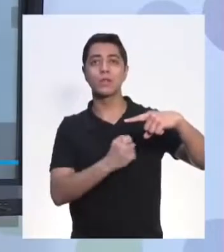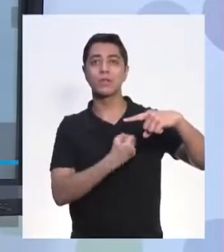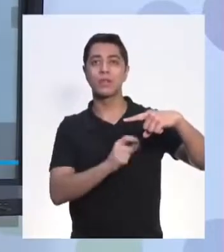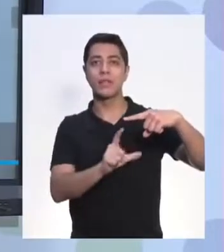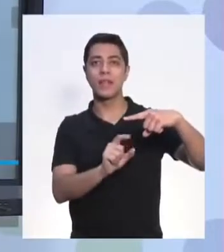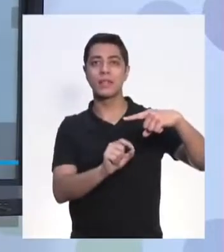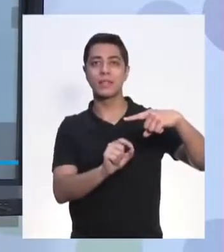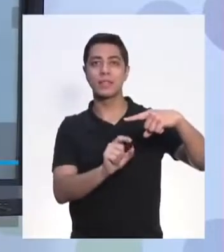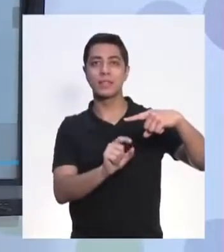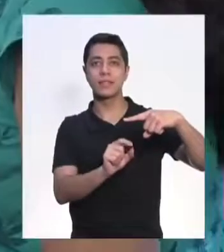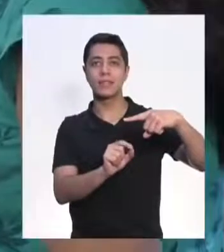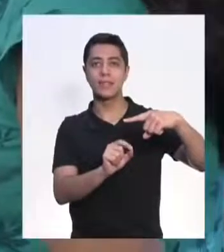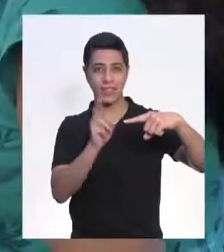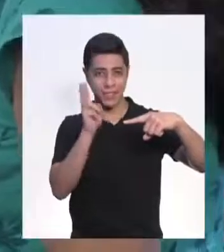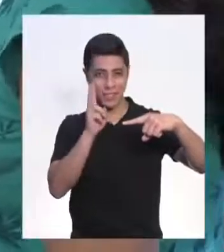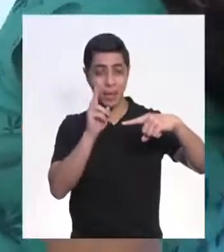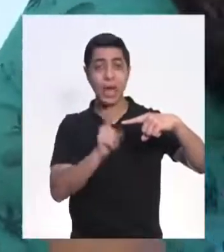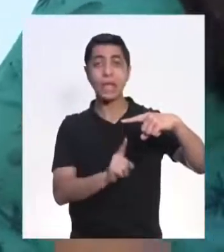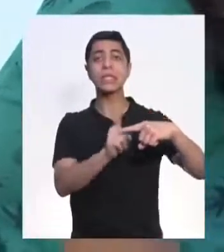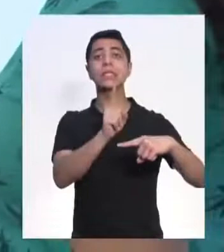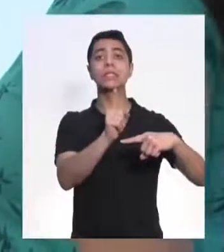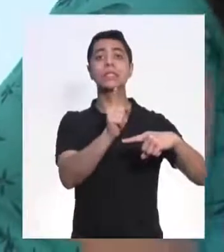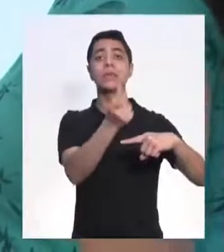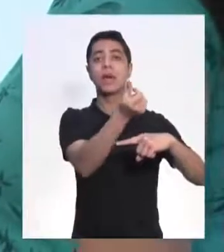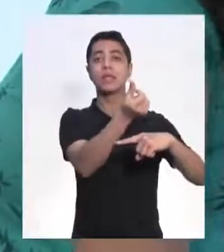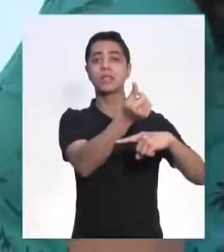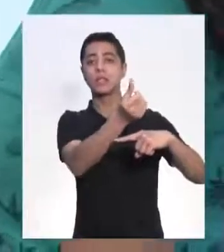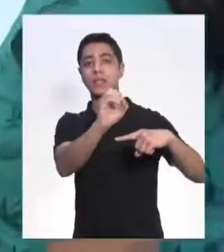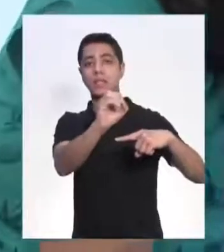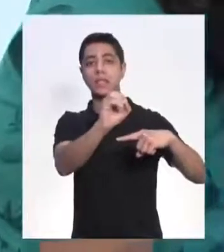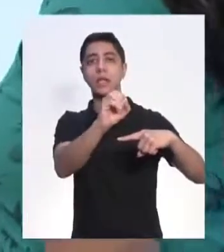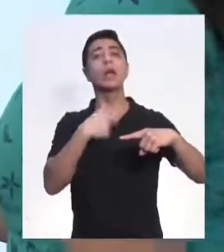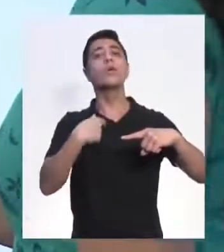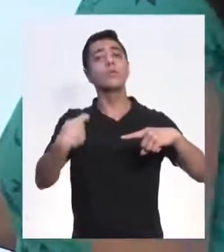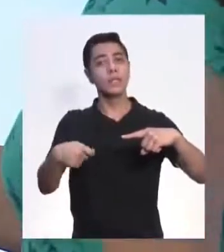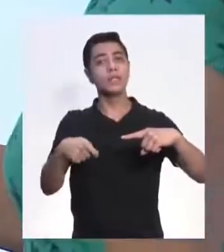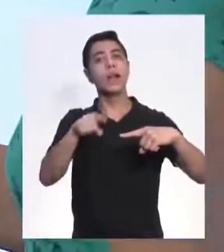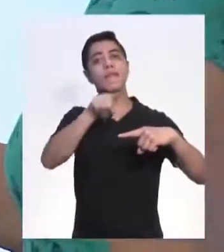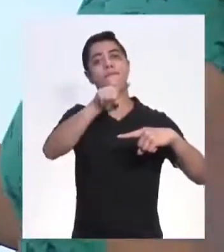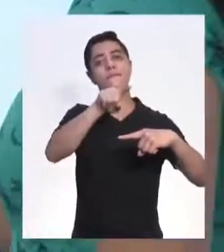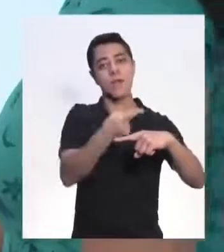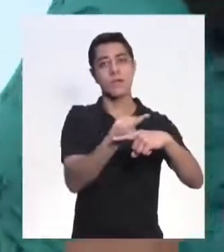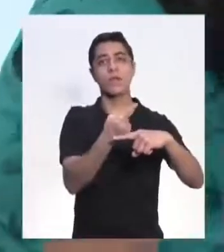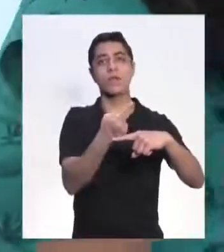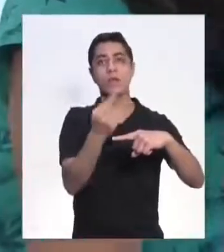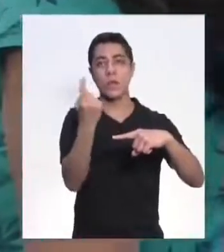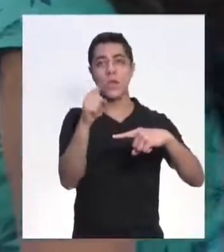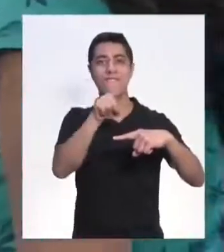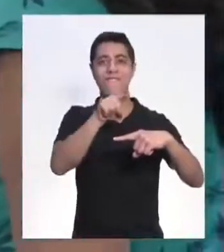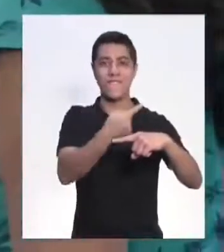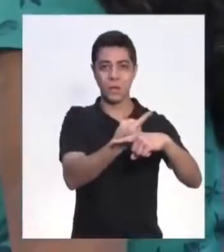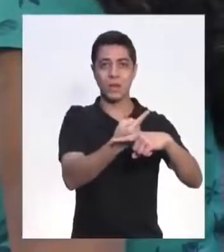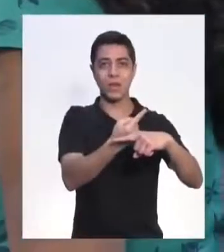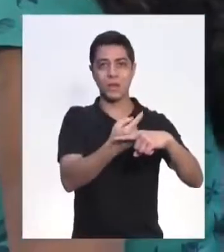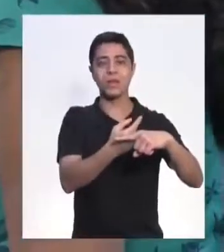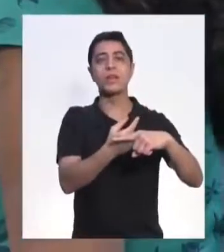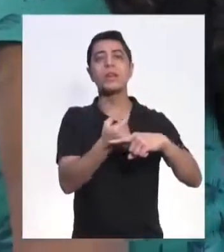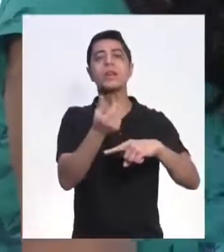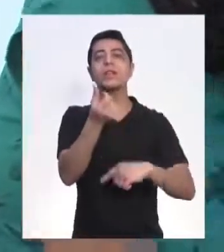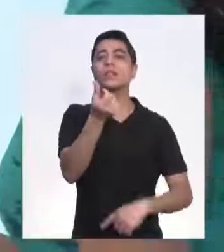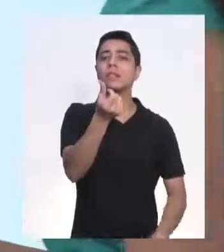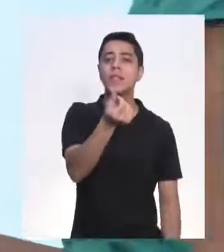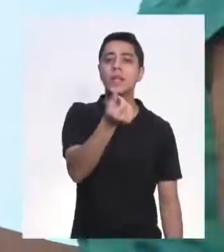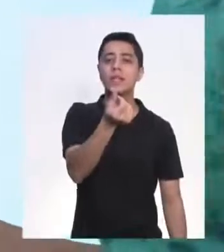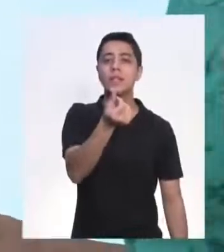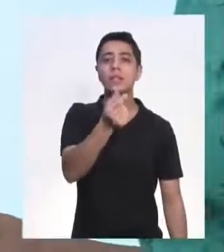número de cima e vou colocar uma casa decimal. Bom, mas este número, 6,0, é a mesma coisa